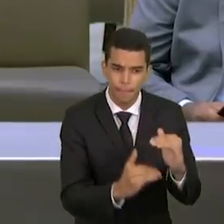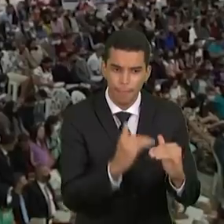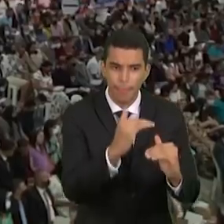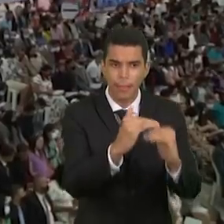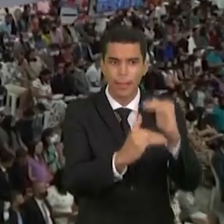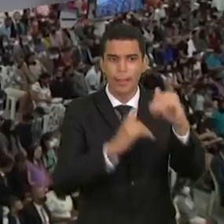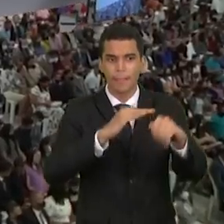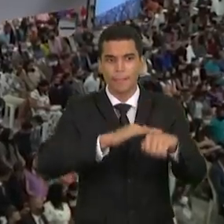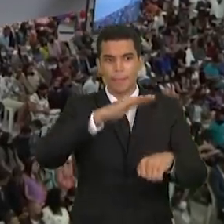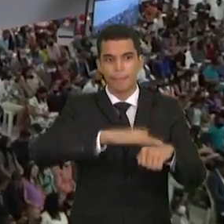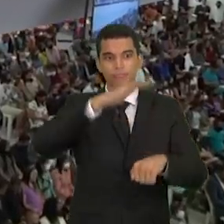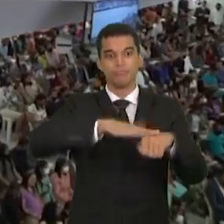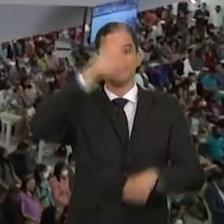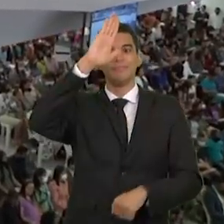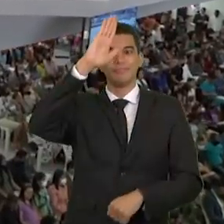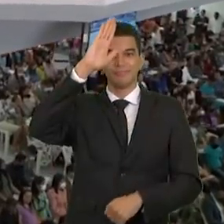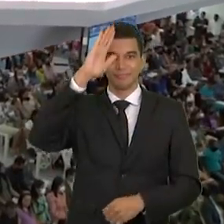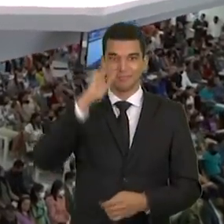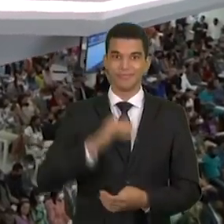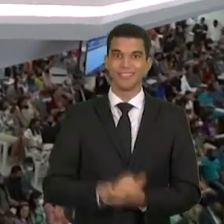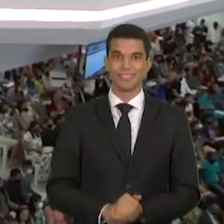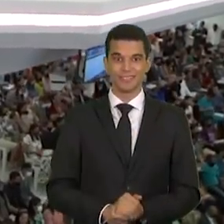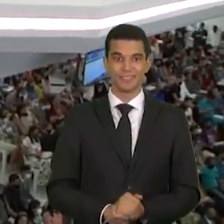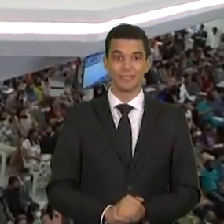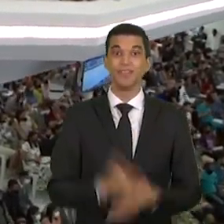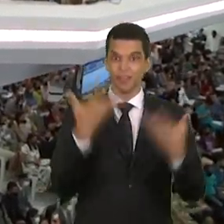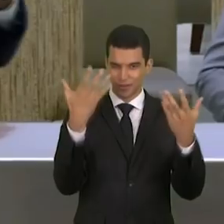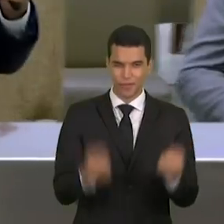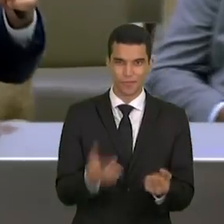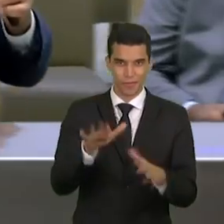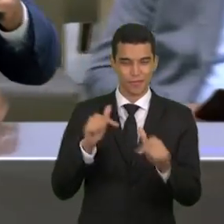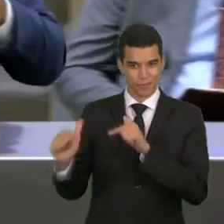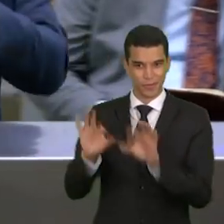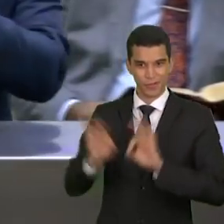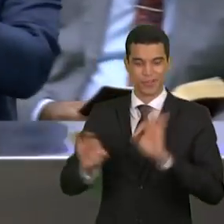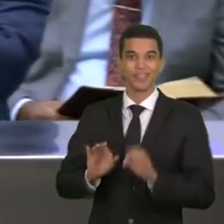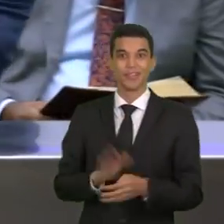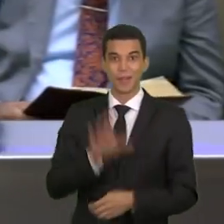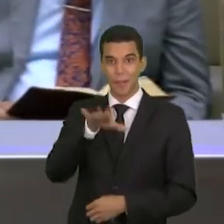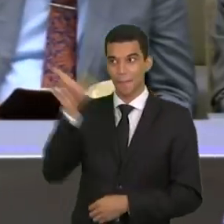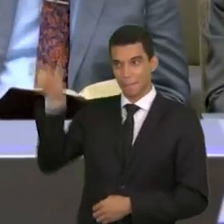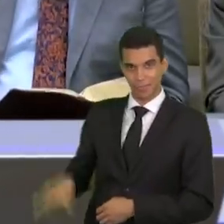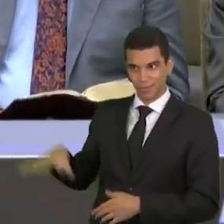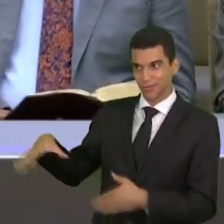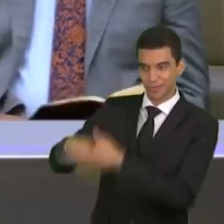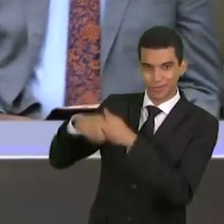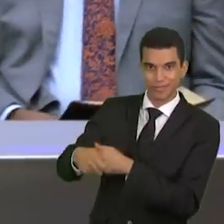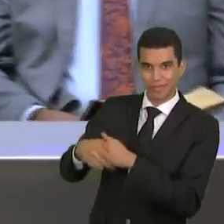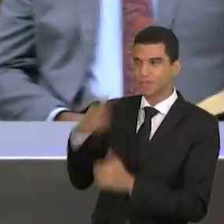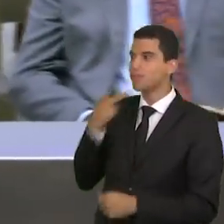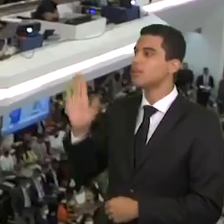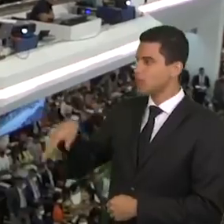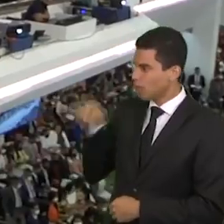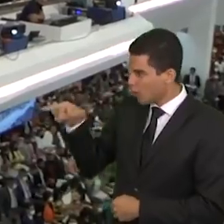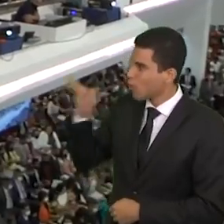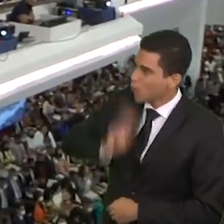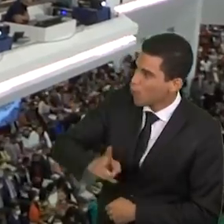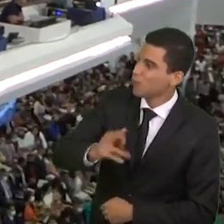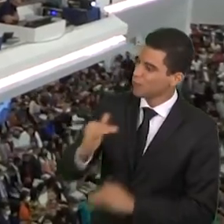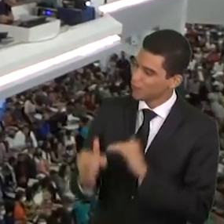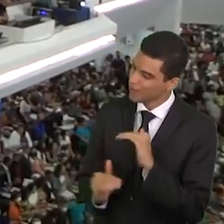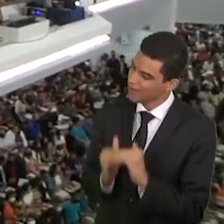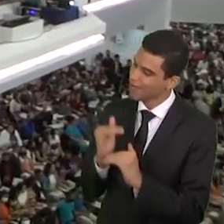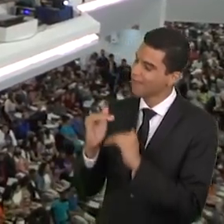mais. Então vamos lá, vamos trabalhar. Pega na mão de quem está do teu lado aí e diz assim, bem forte: continua progredindo cada vez